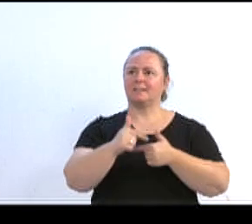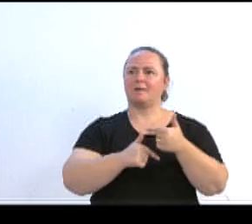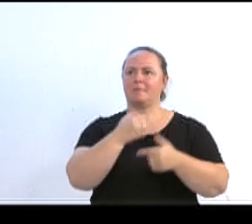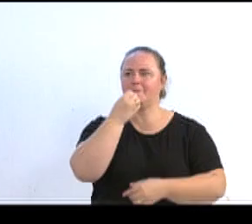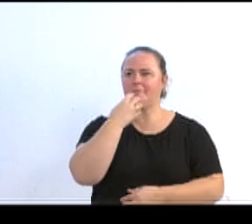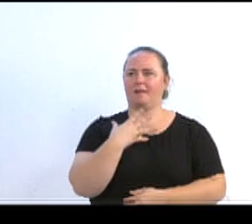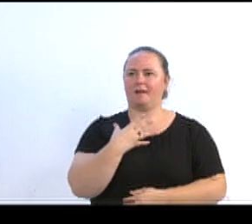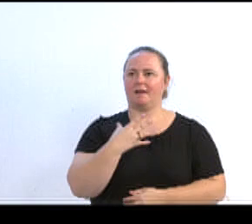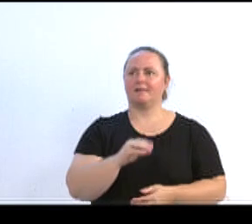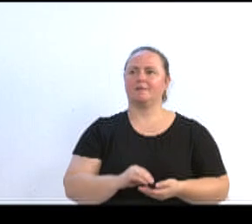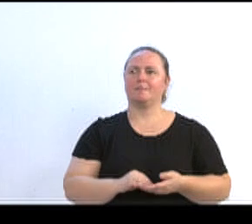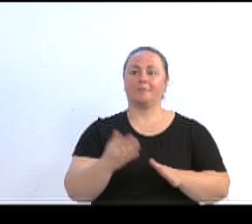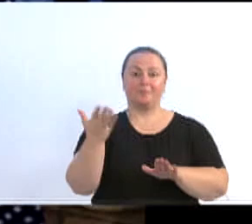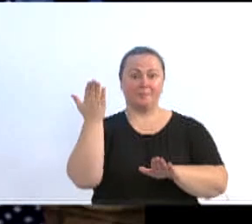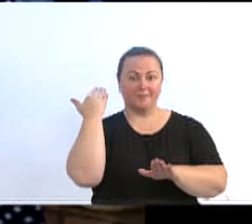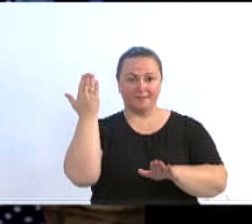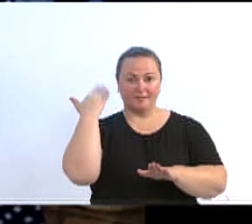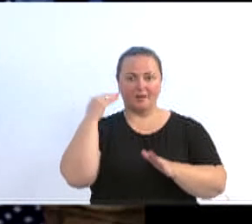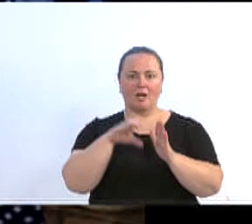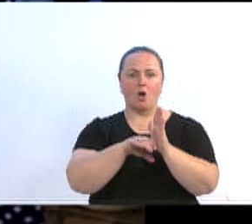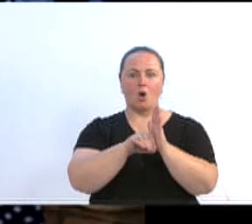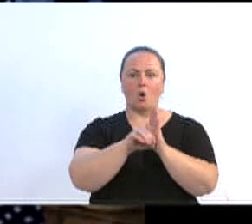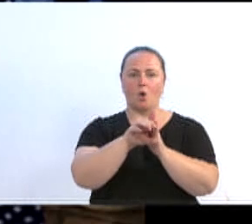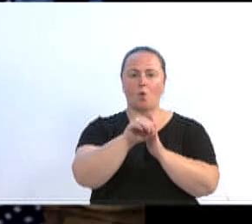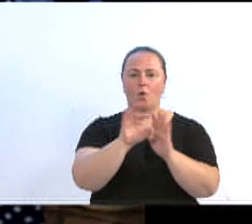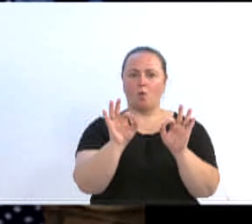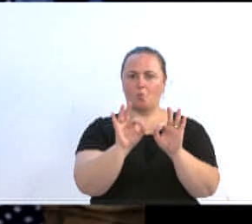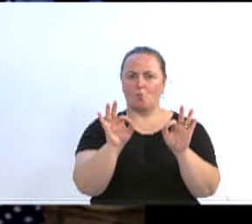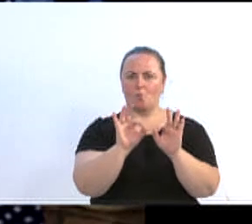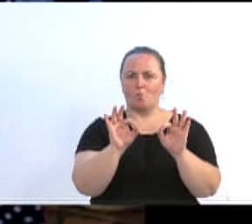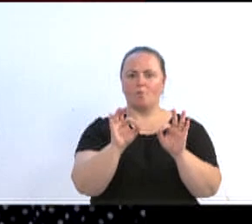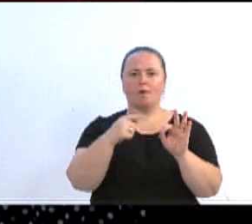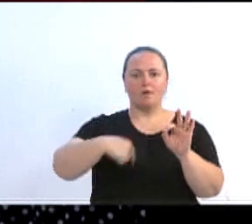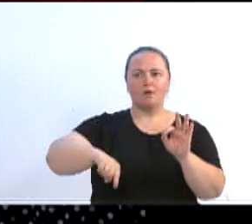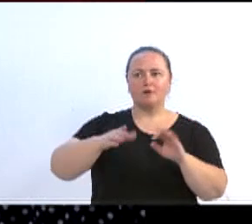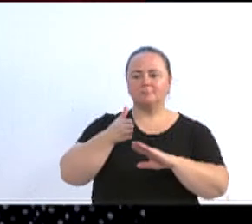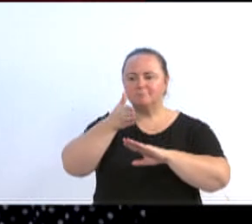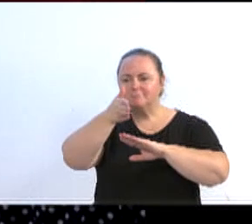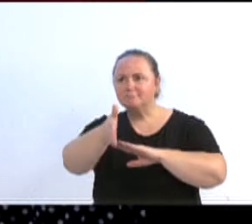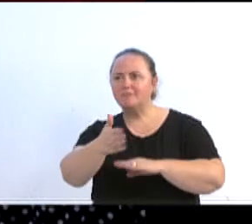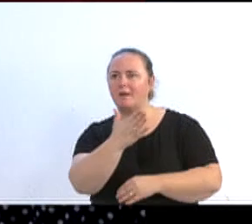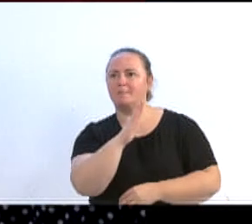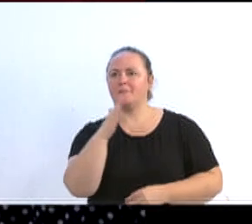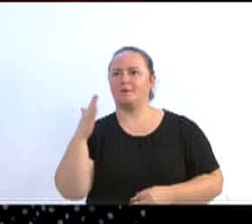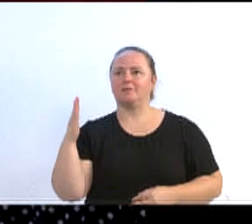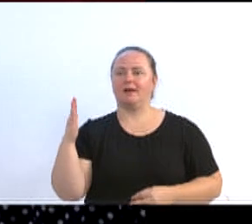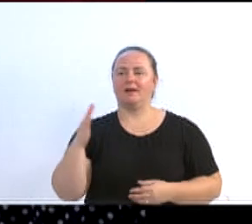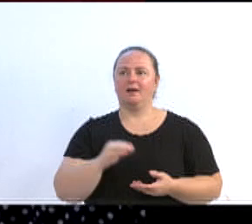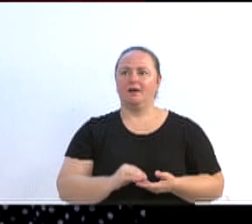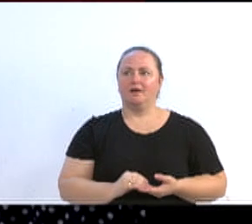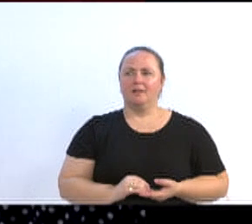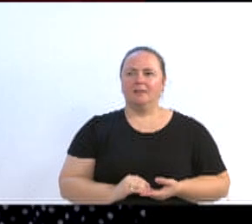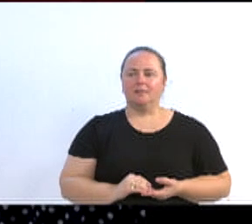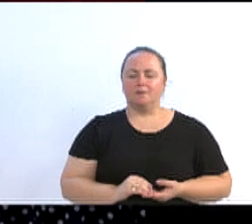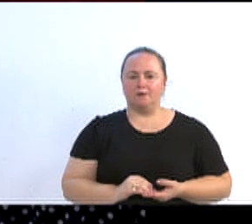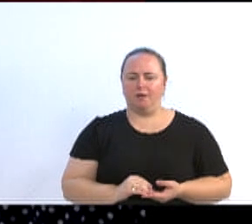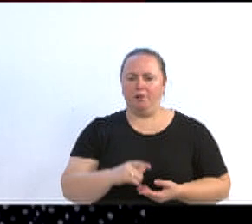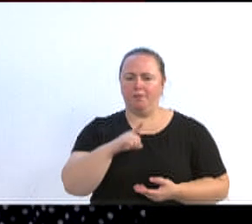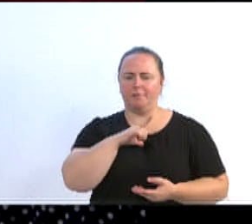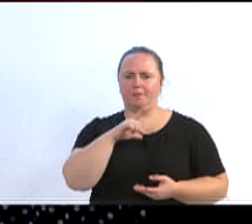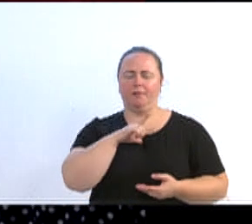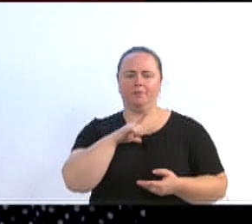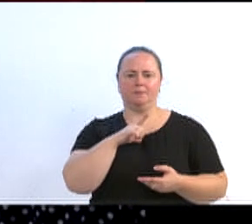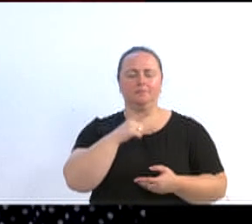Google, nós íamos lá na biblioteca procurar na Barça, procurar em outros livros que eram as fontes das nossas